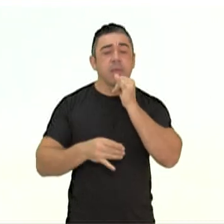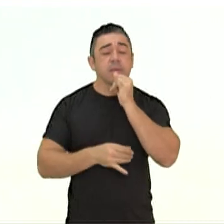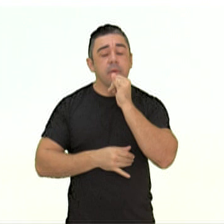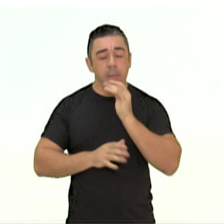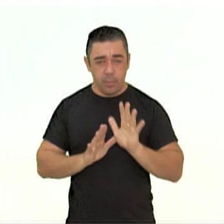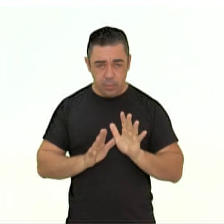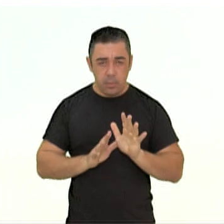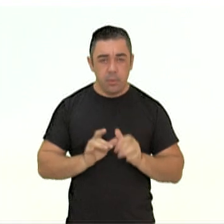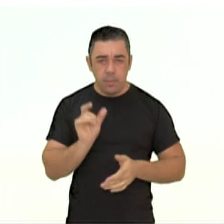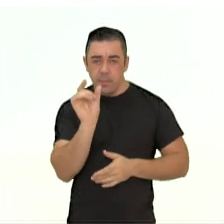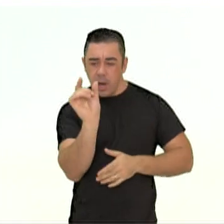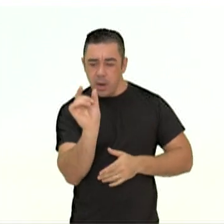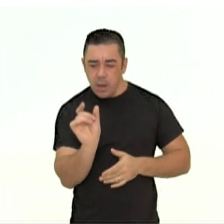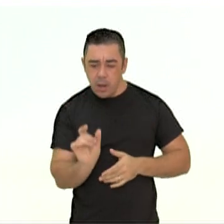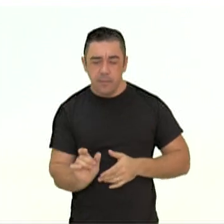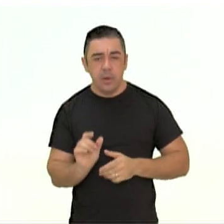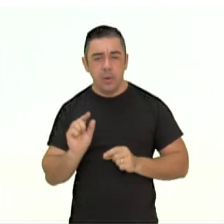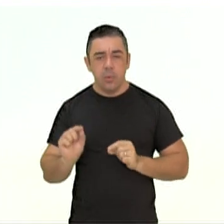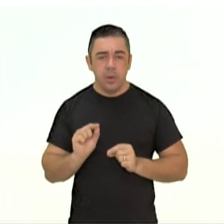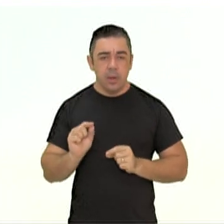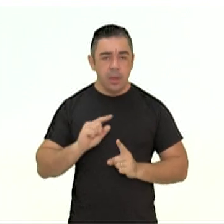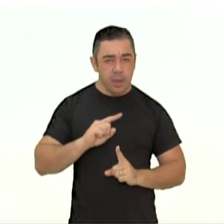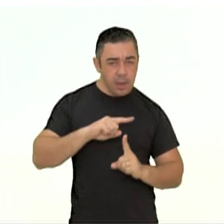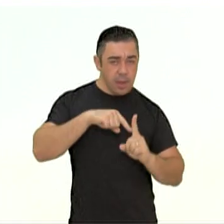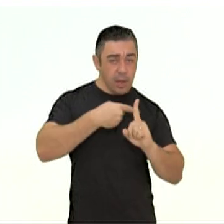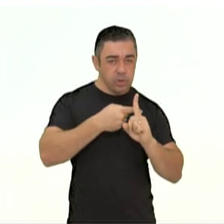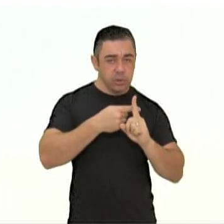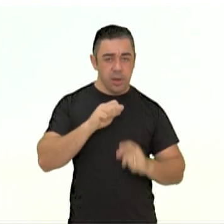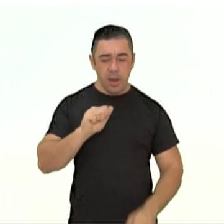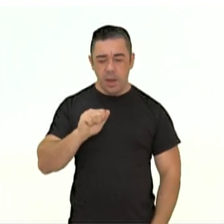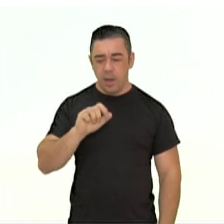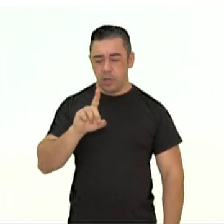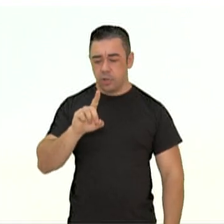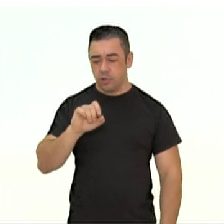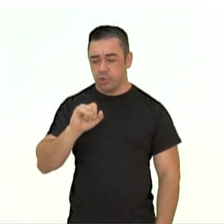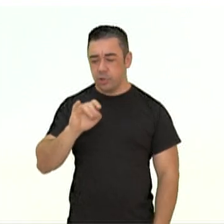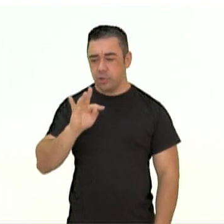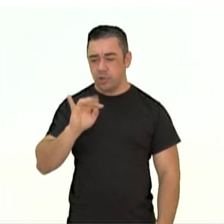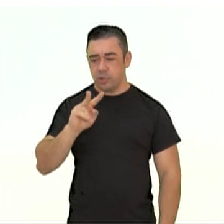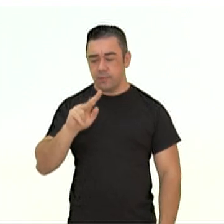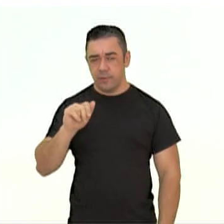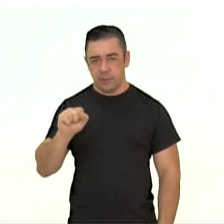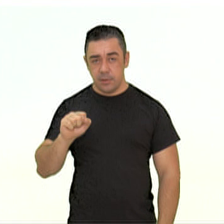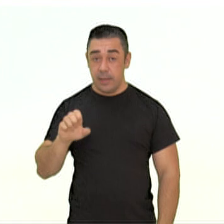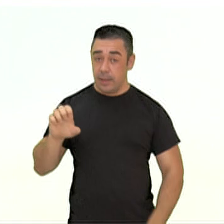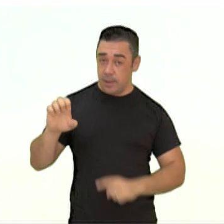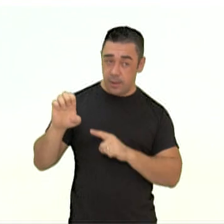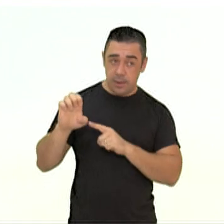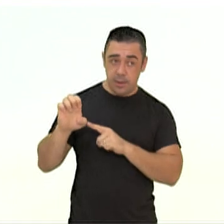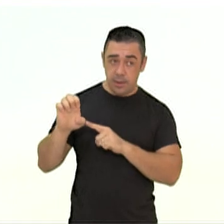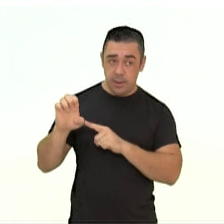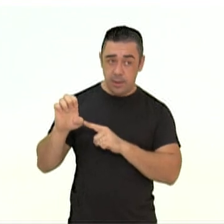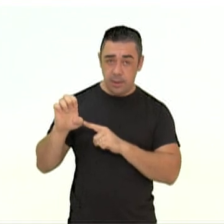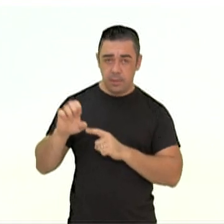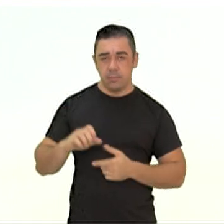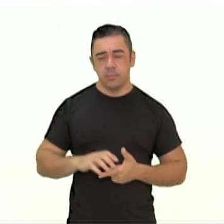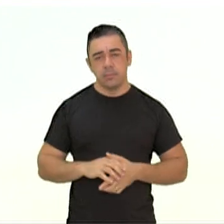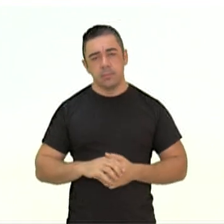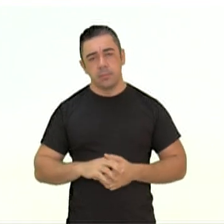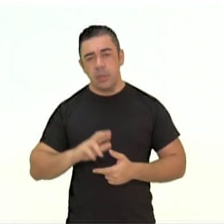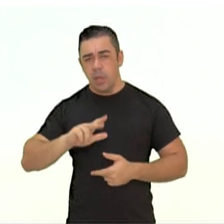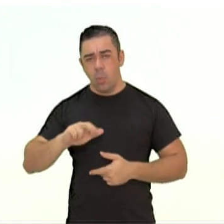conjunções coordenadas aditivas. Então lembra lá que eu falei? Conjunção E, não